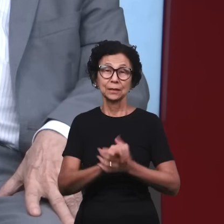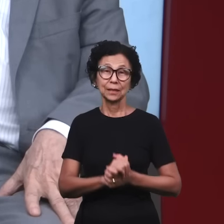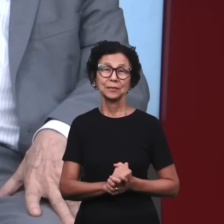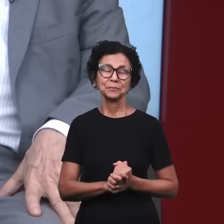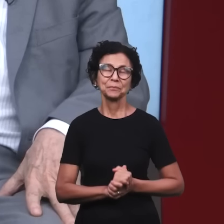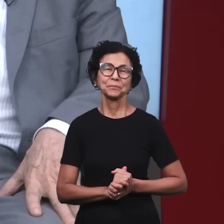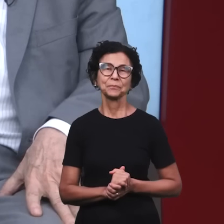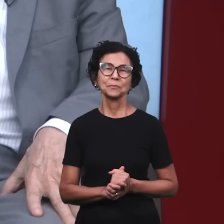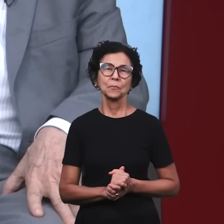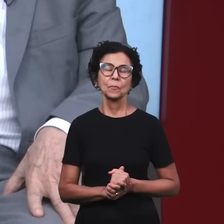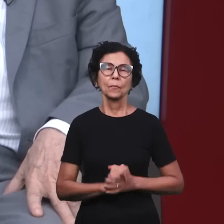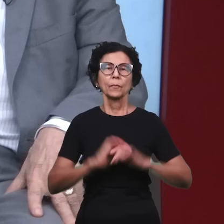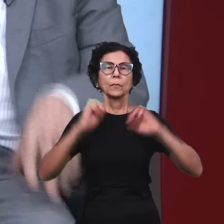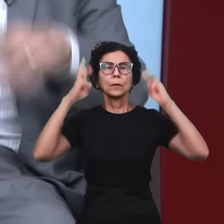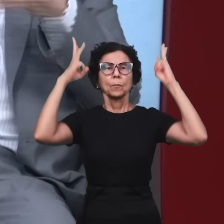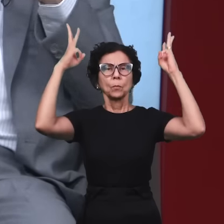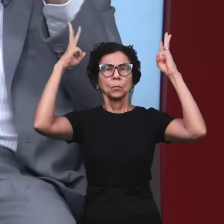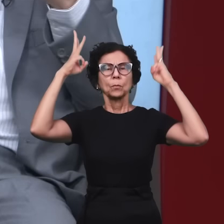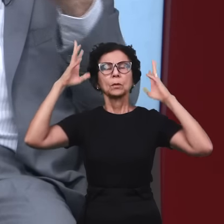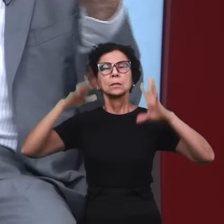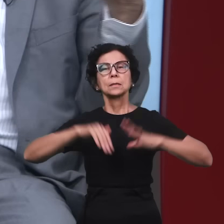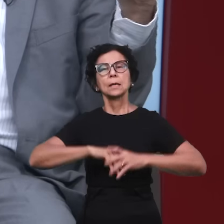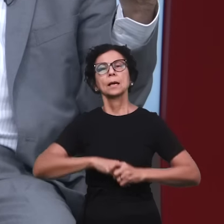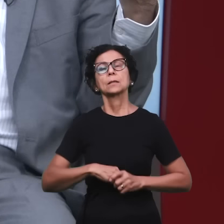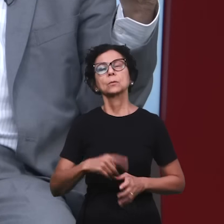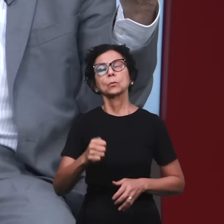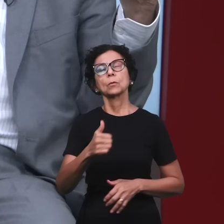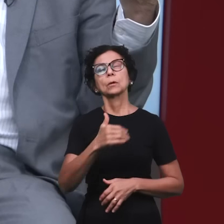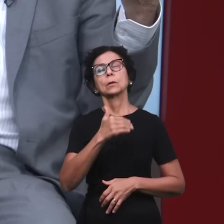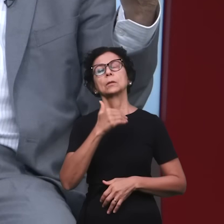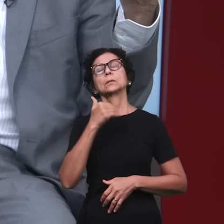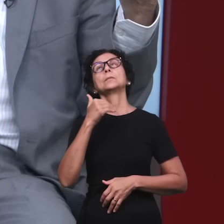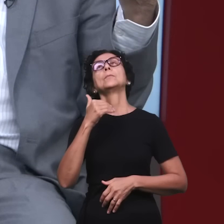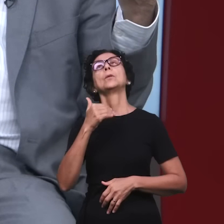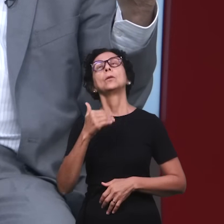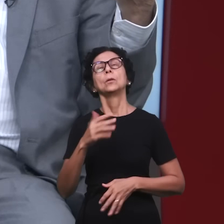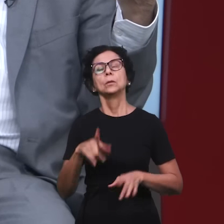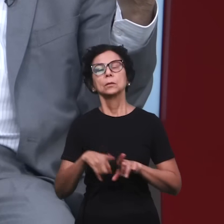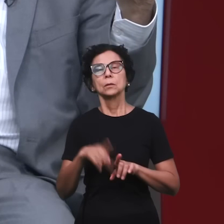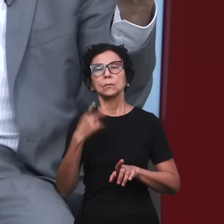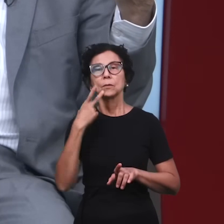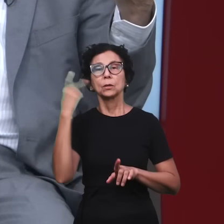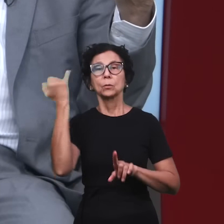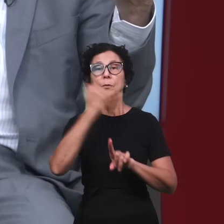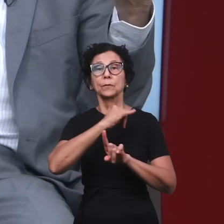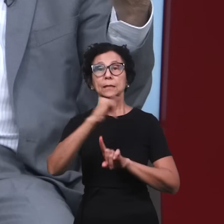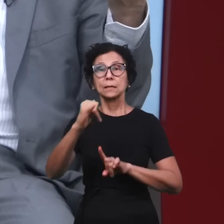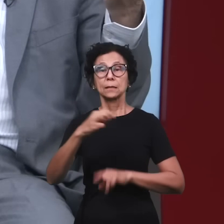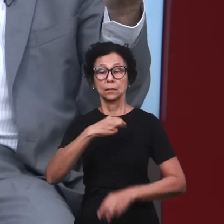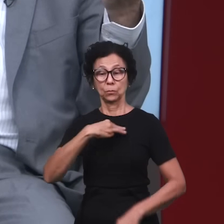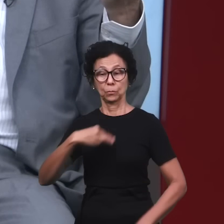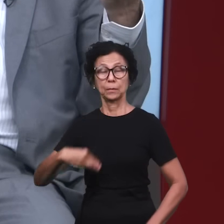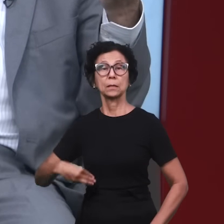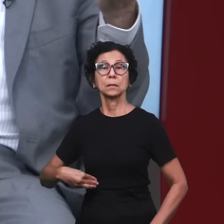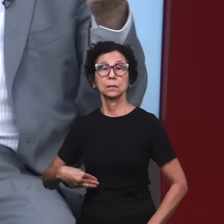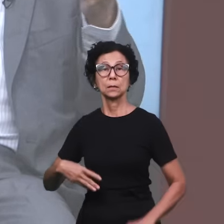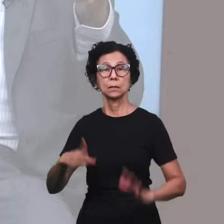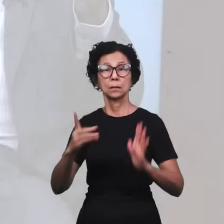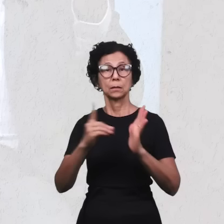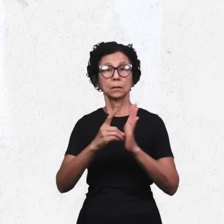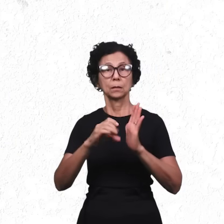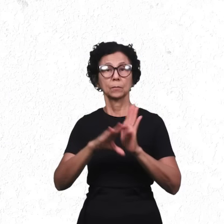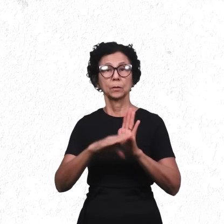Moisés, quando estava para partir, proferiu uma profecia sobre o Messias, em Deuteronômio